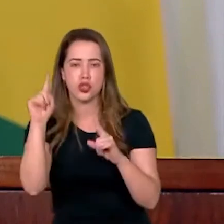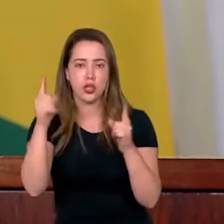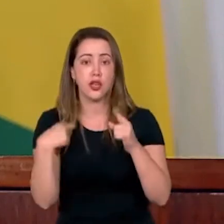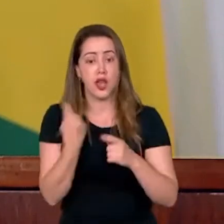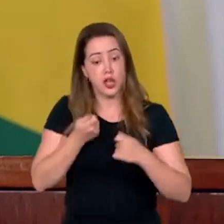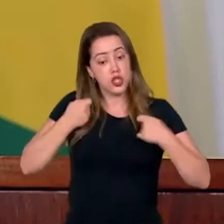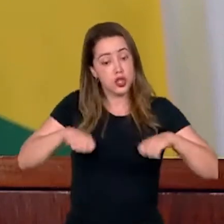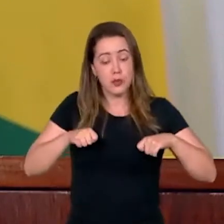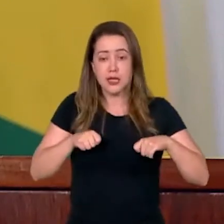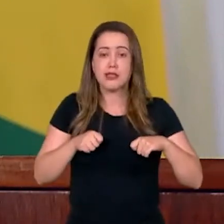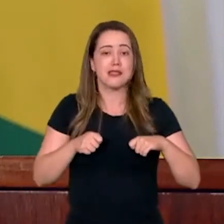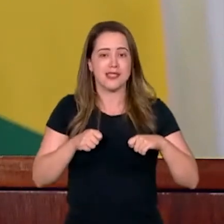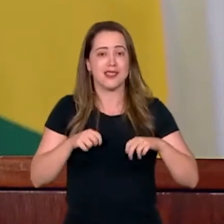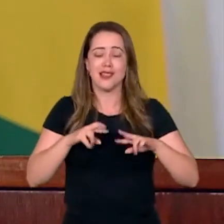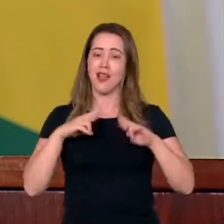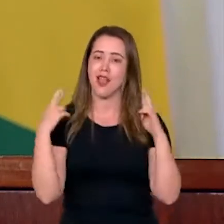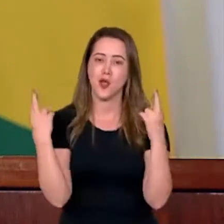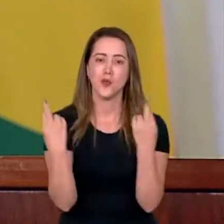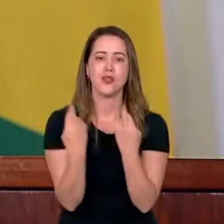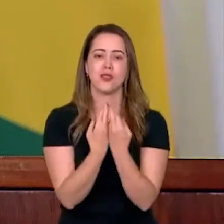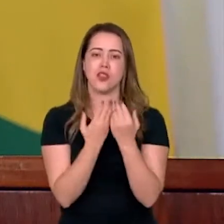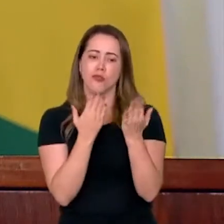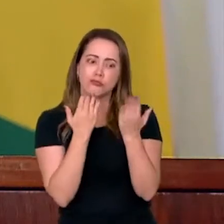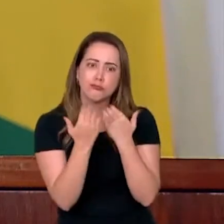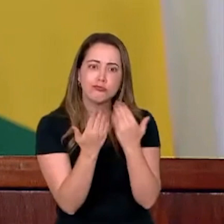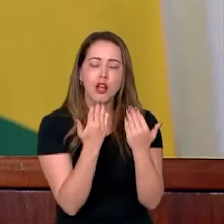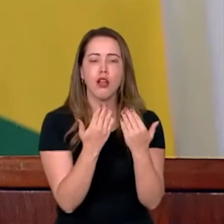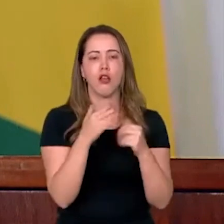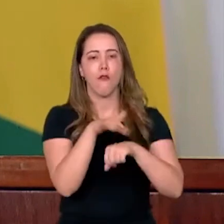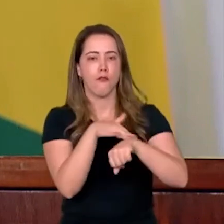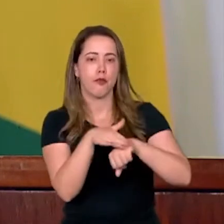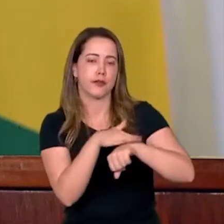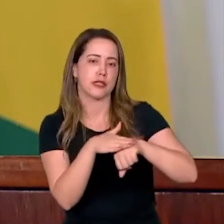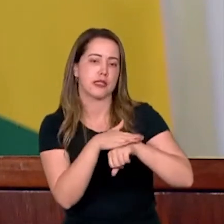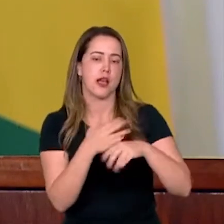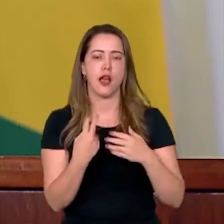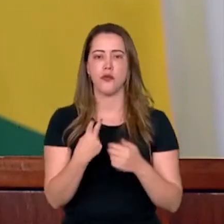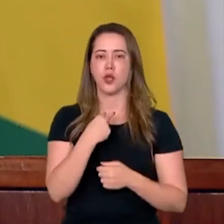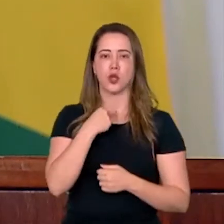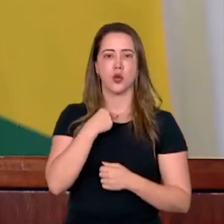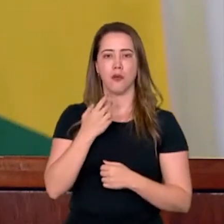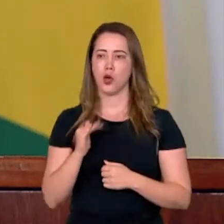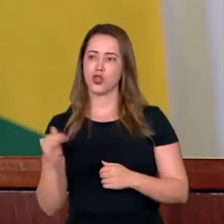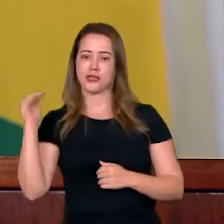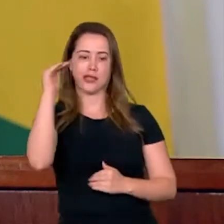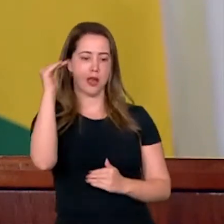um defendendo os seus interesses, como não pode ter supremacia de um sobre